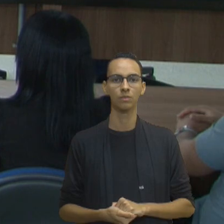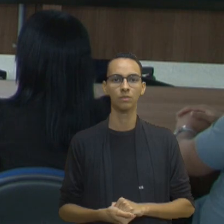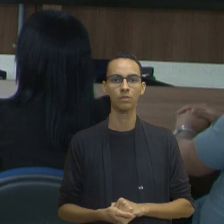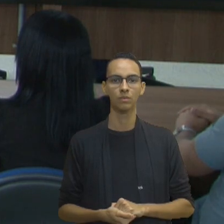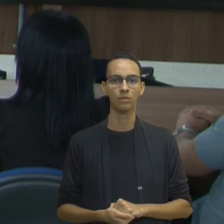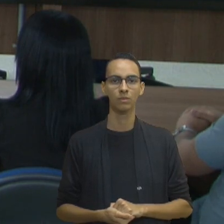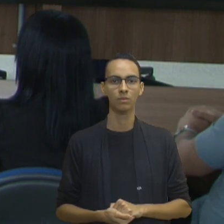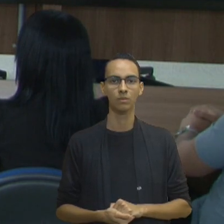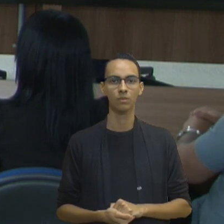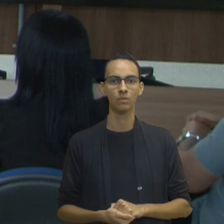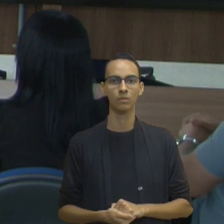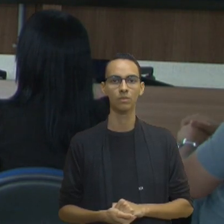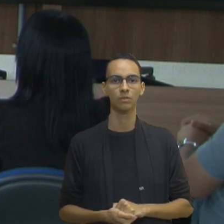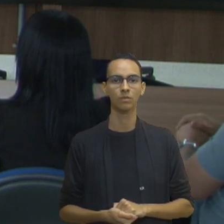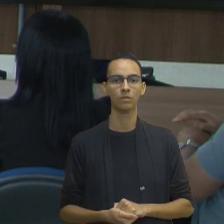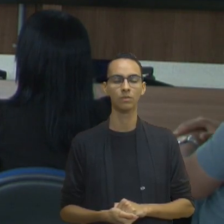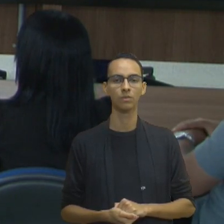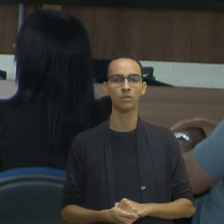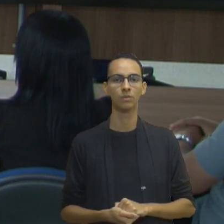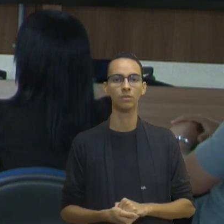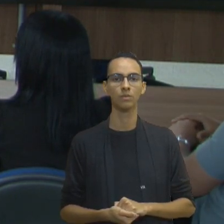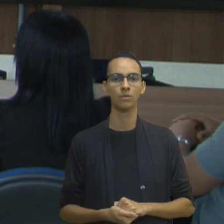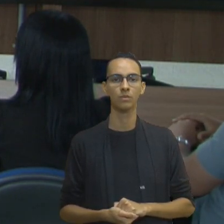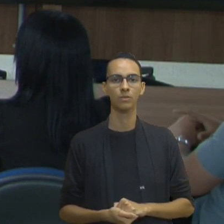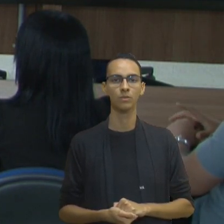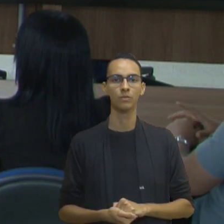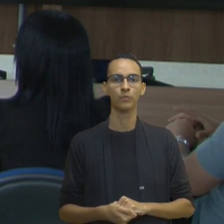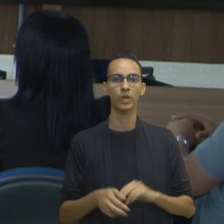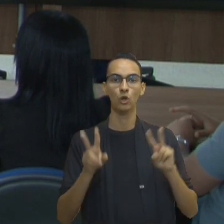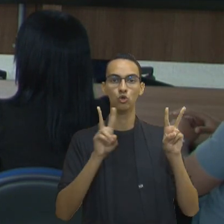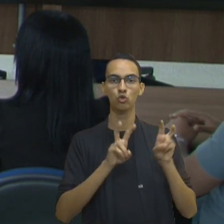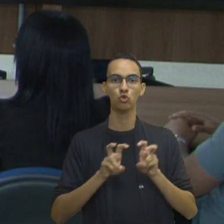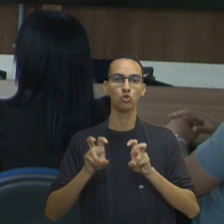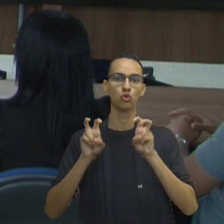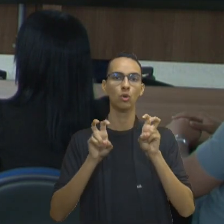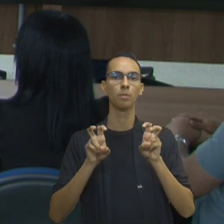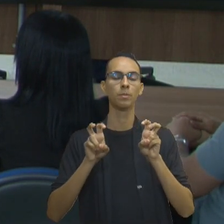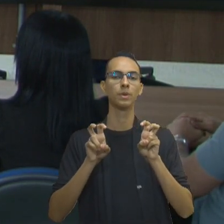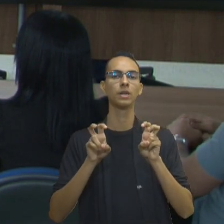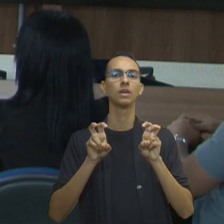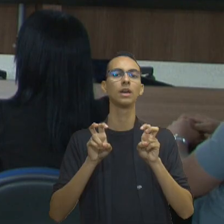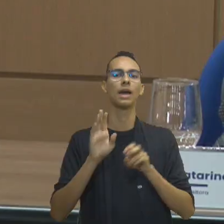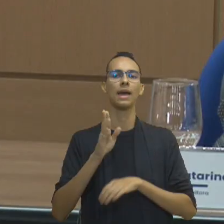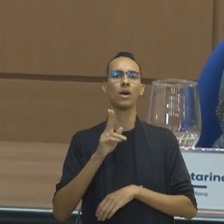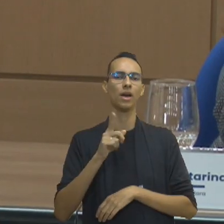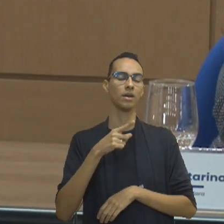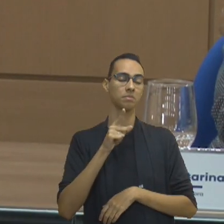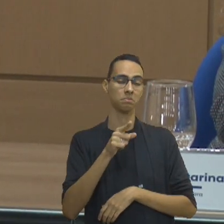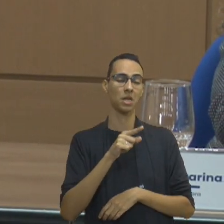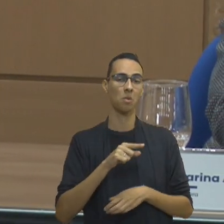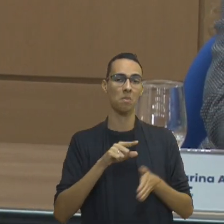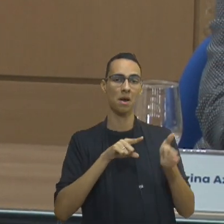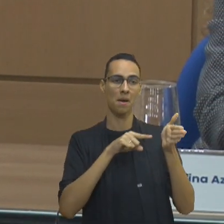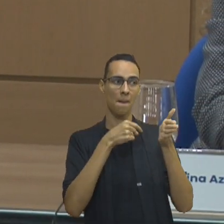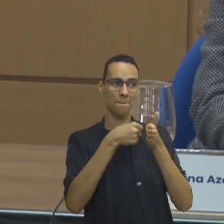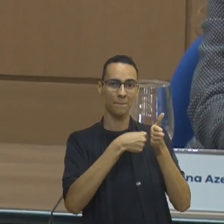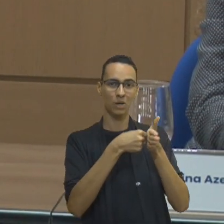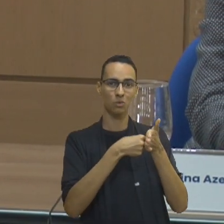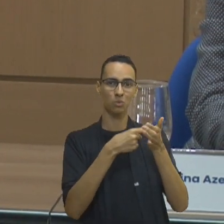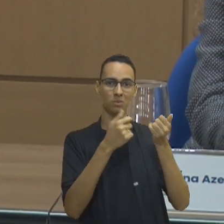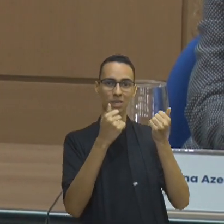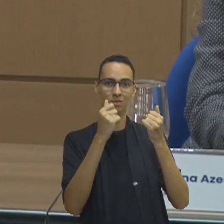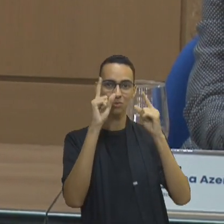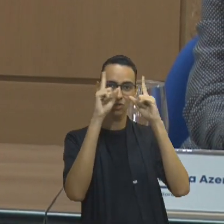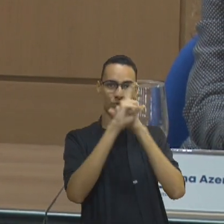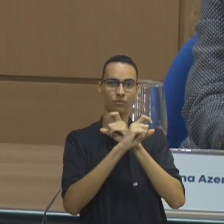Bom, quanto à questão de postos, isso também é uma pergunta complexa. Inclusive, hoje eu respondi por ofício ao